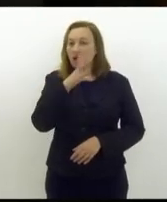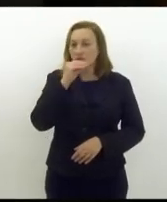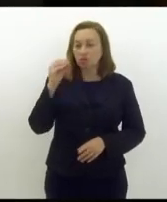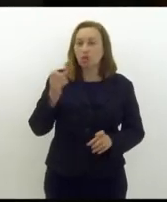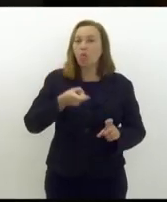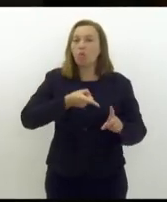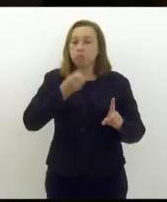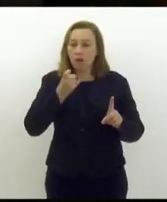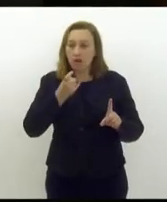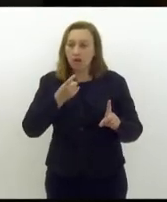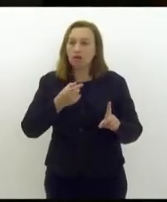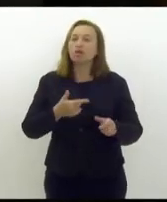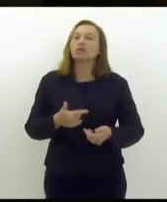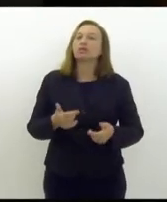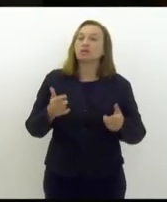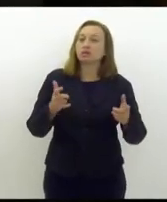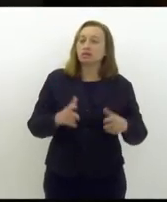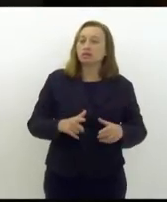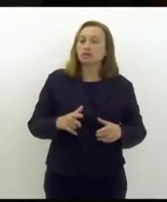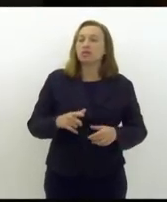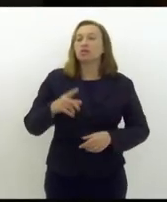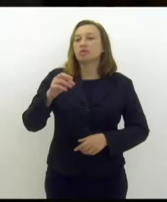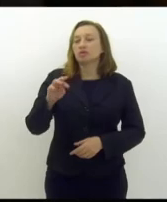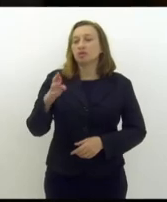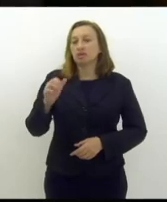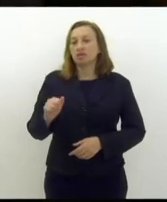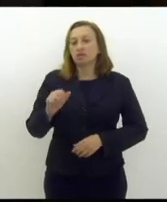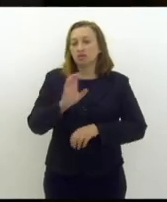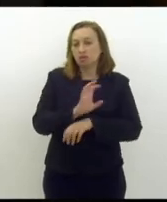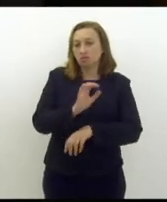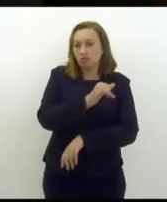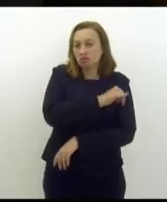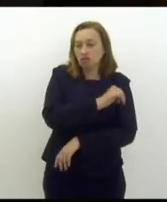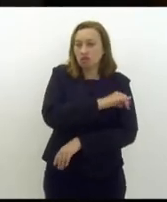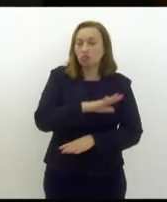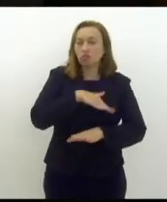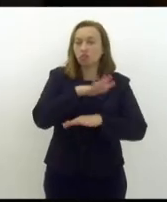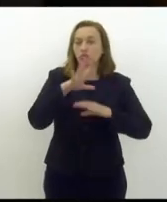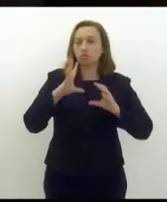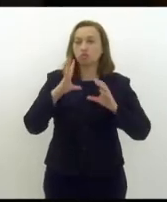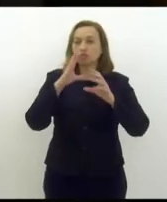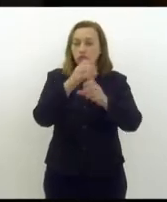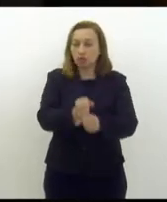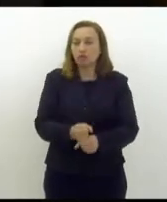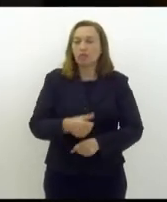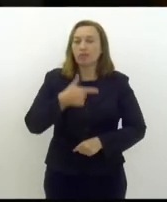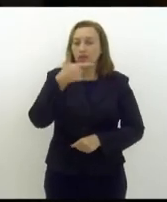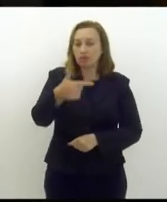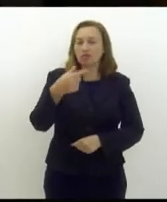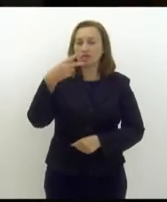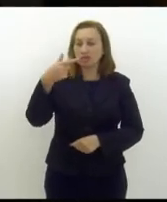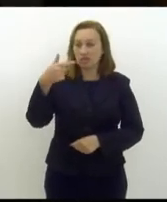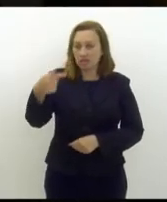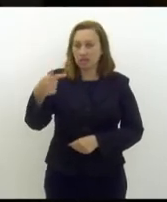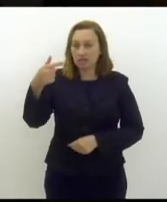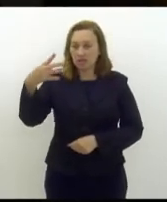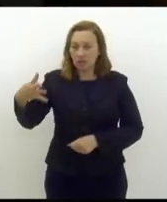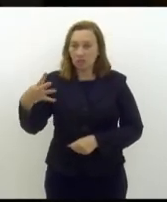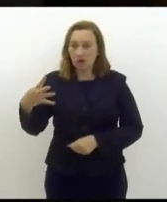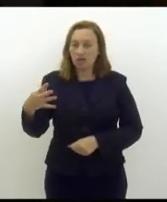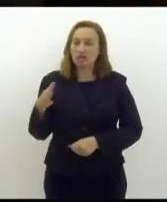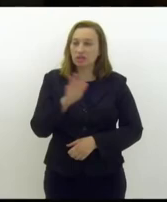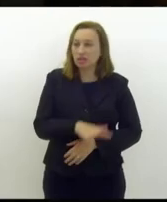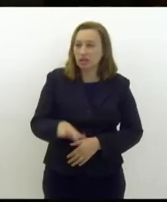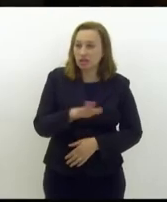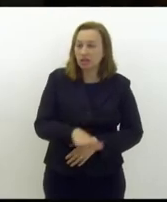baleados na região metropolitana do Rio de Janeiro desse Total 274 menores com idade